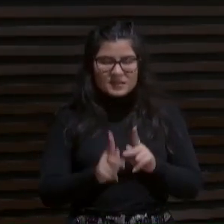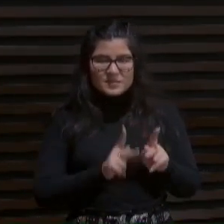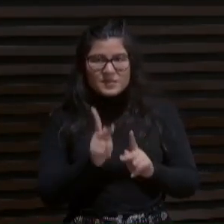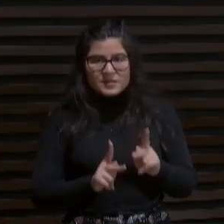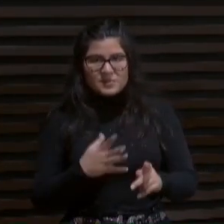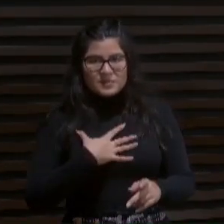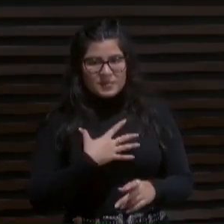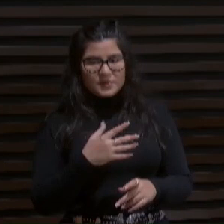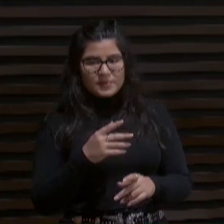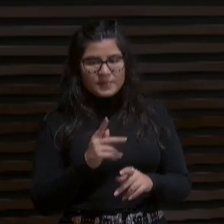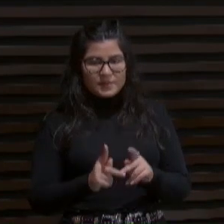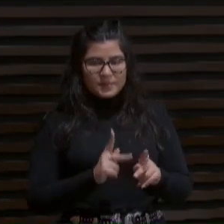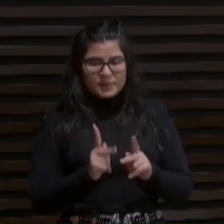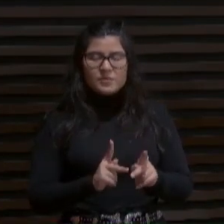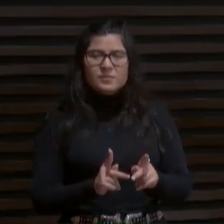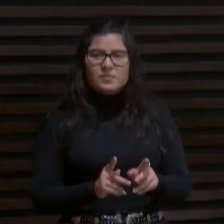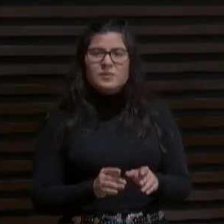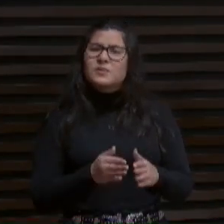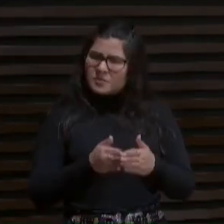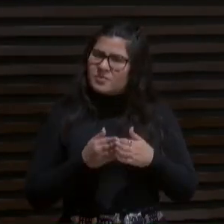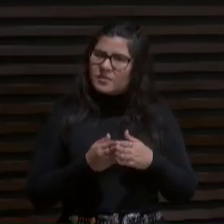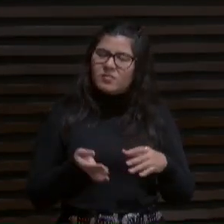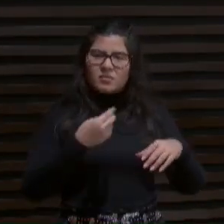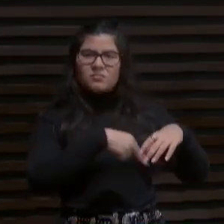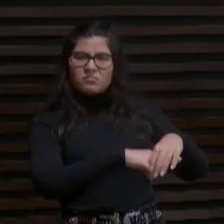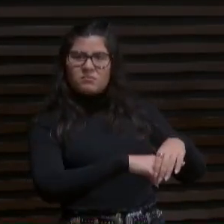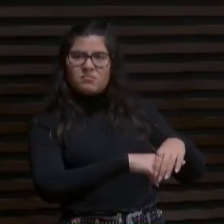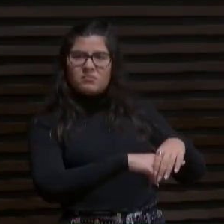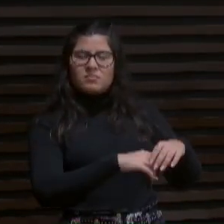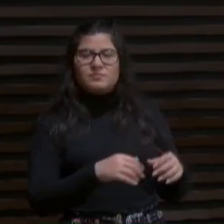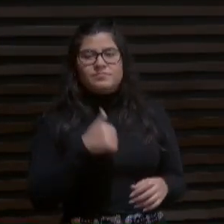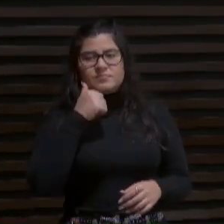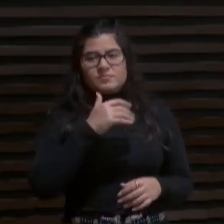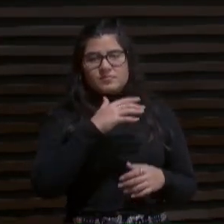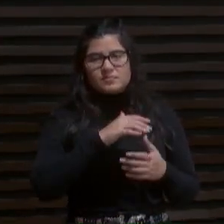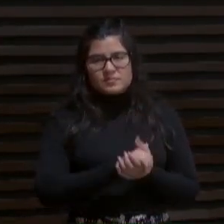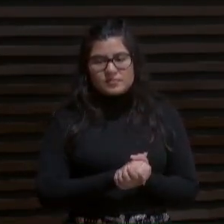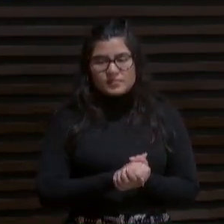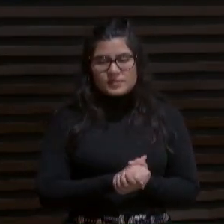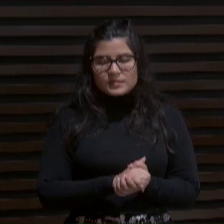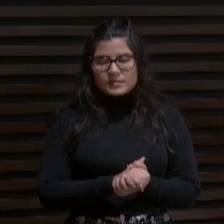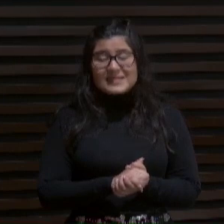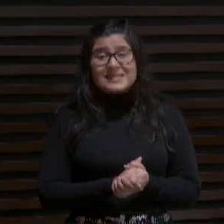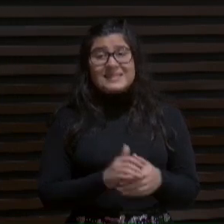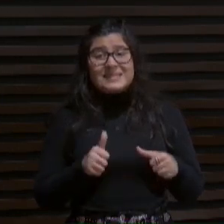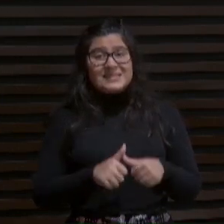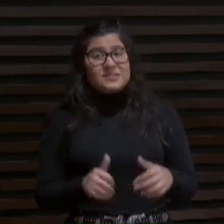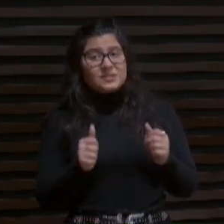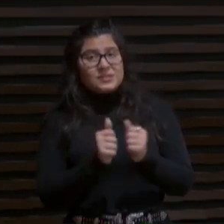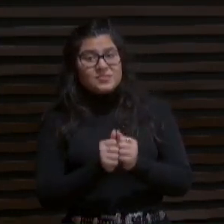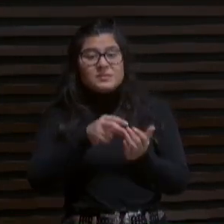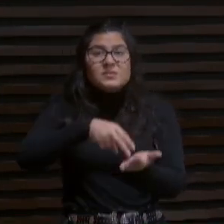dou isso. Sepulte a sua falecida. Então vejam que o Efron estava lá, no meio das pessoas. E ele se levanta